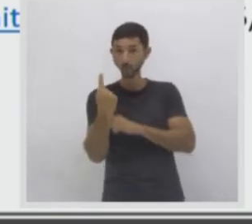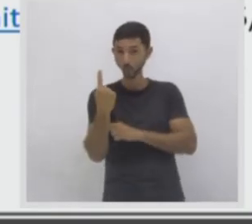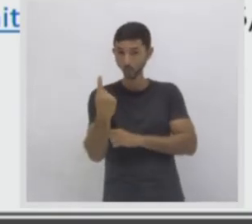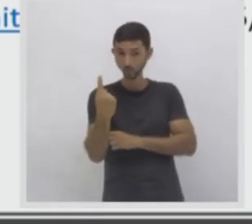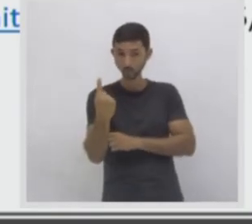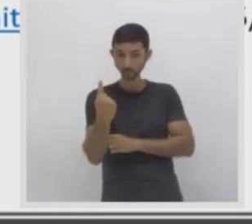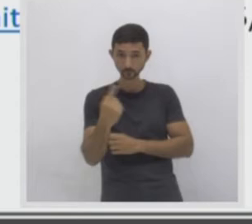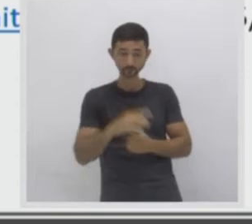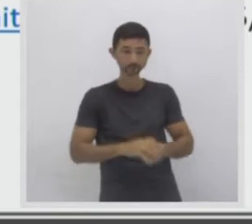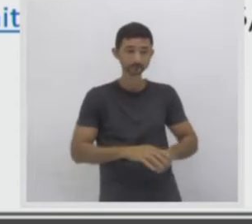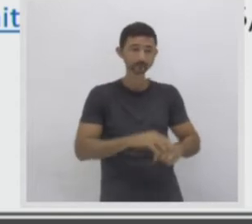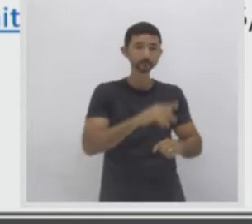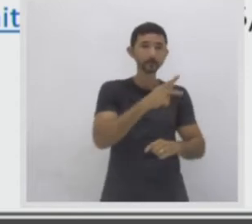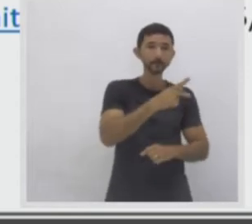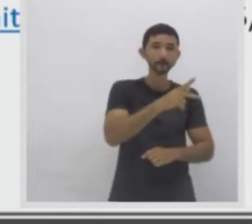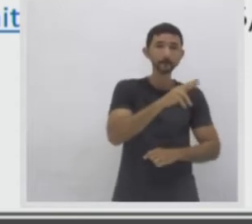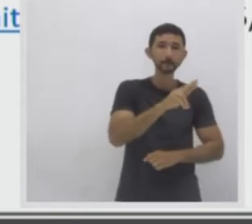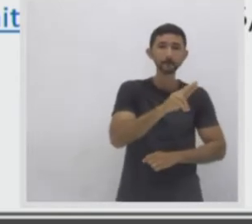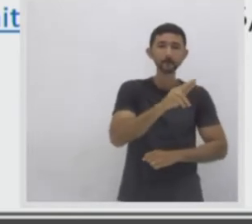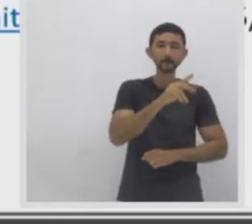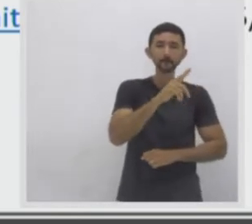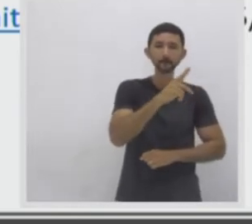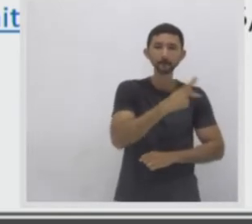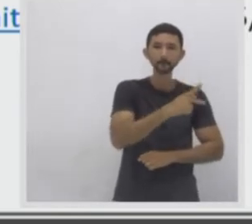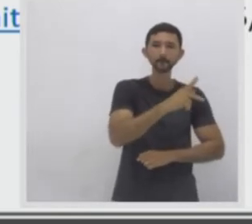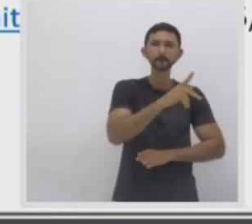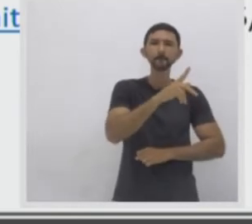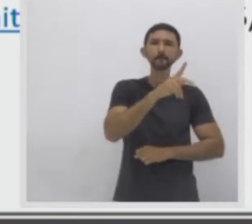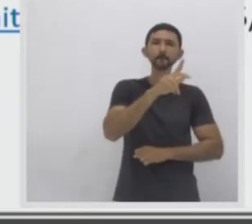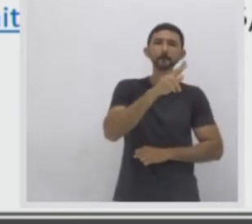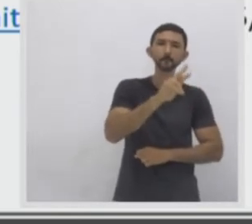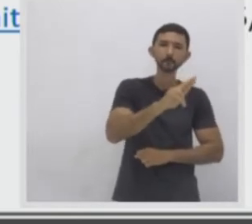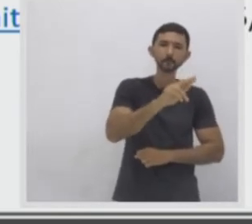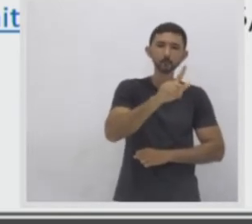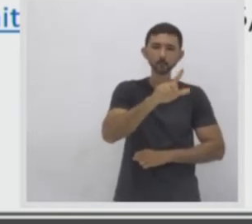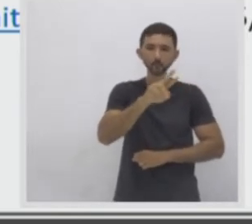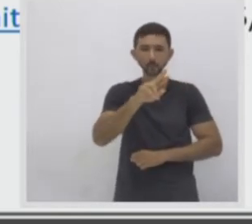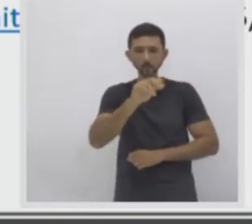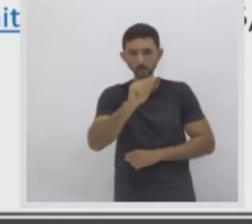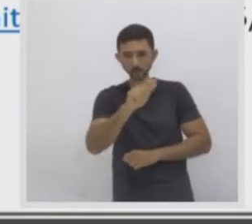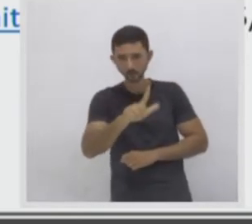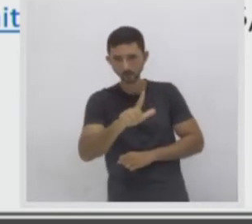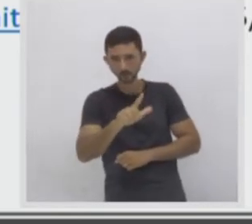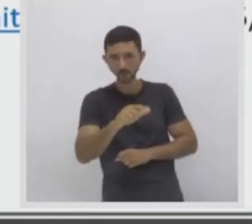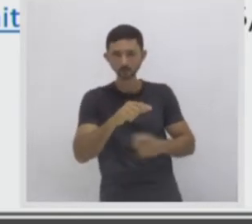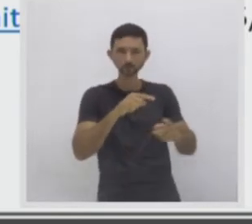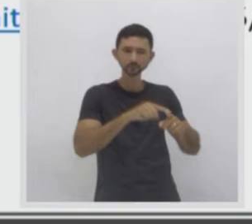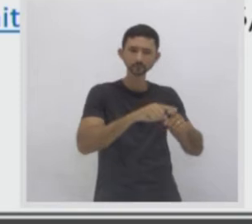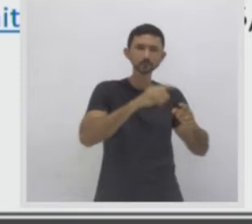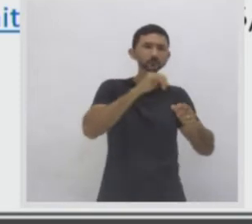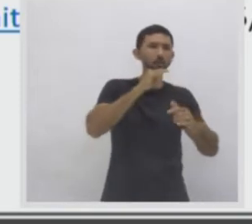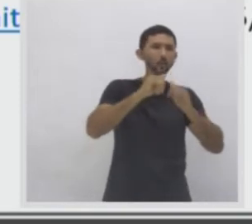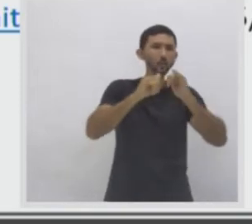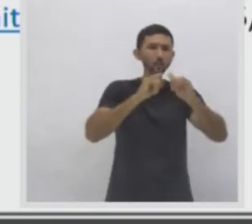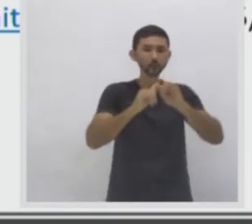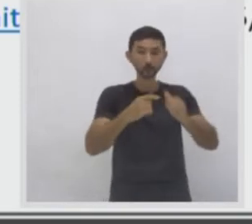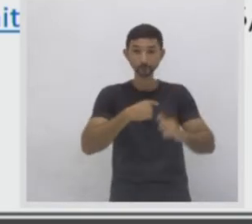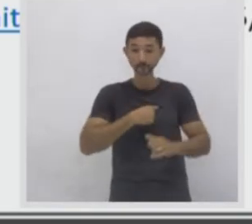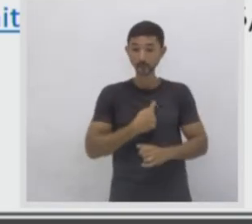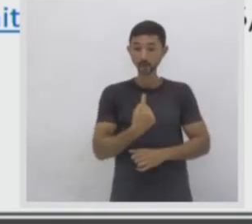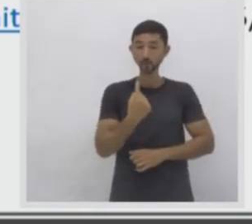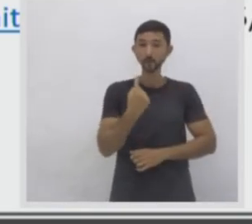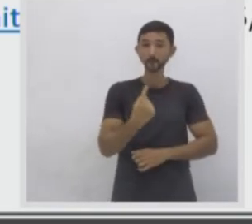as pessoas do discurso. Eu estou falando com você. Eu sou a primeira